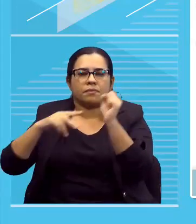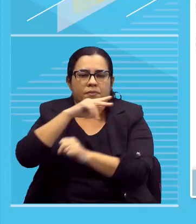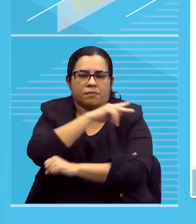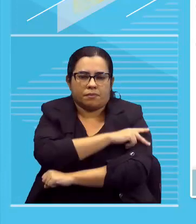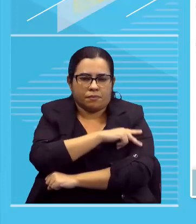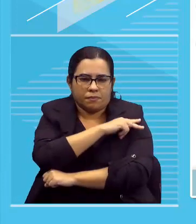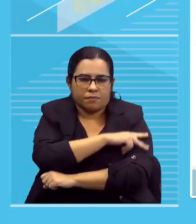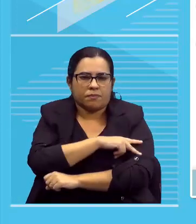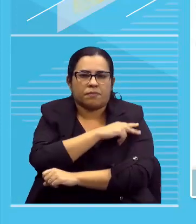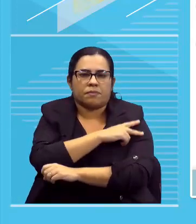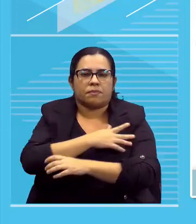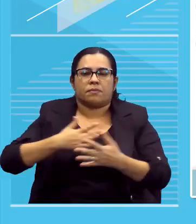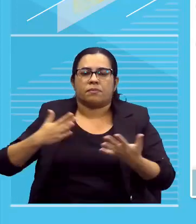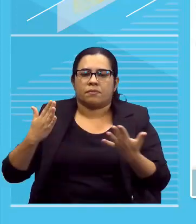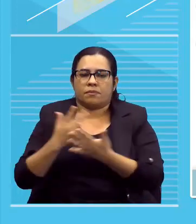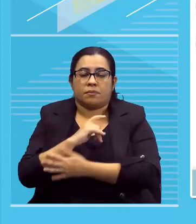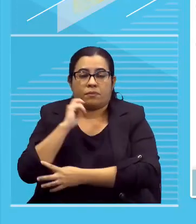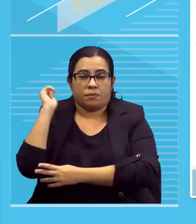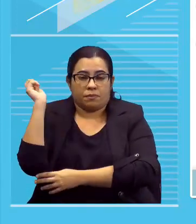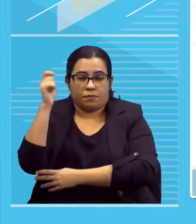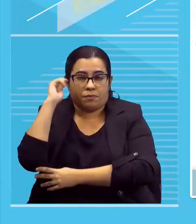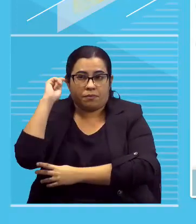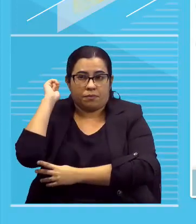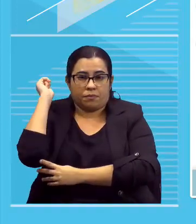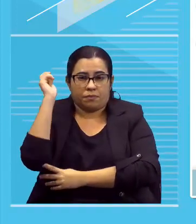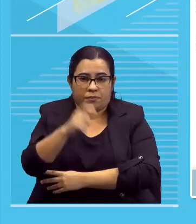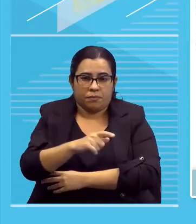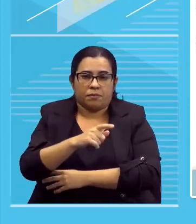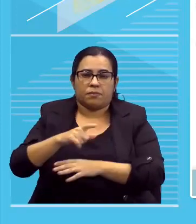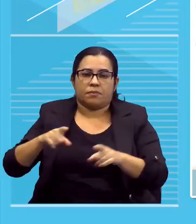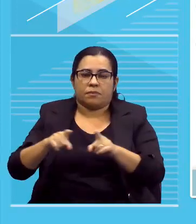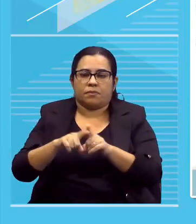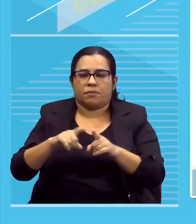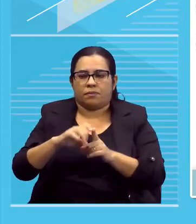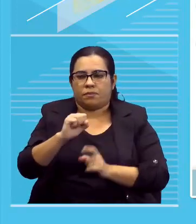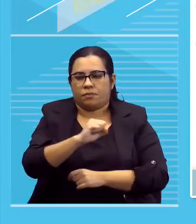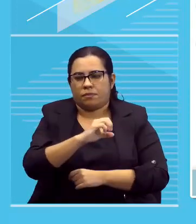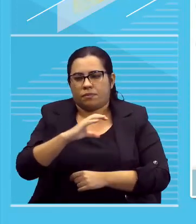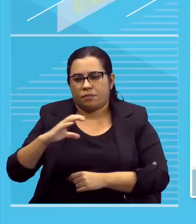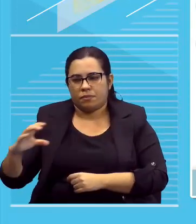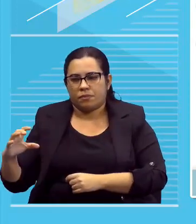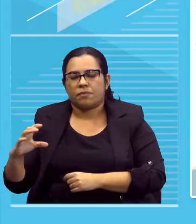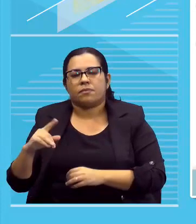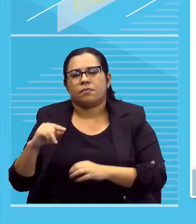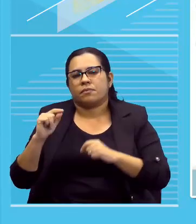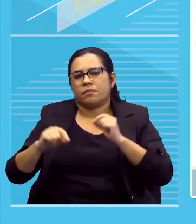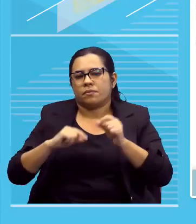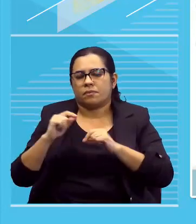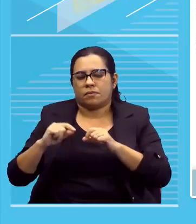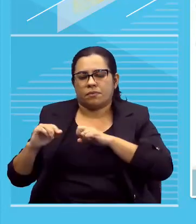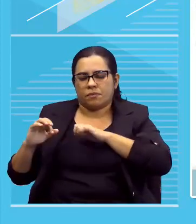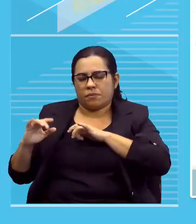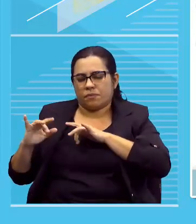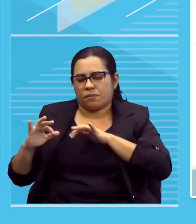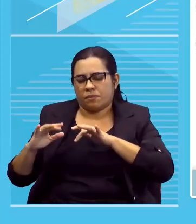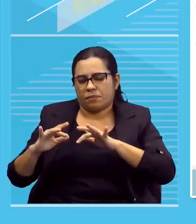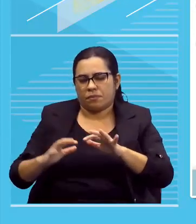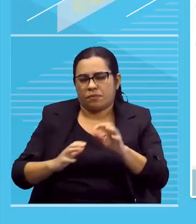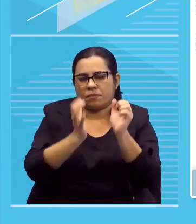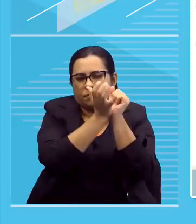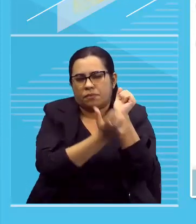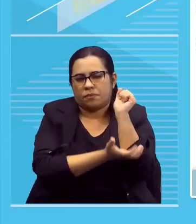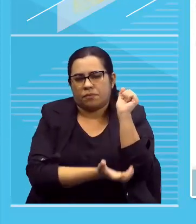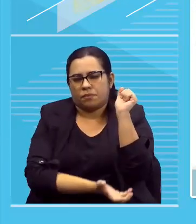quando os gaúchos paranaenses e Catarinenses desbravaram o cerrado do